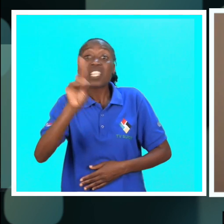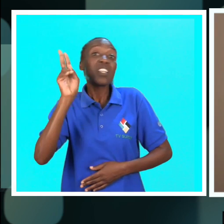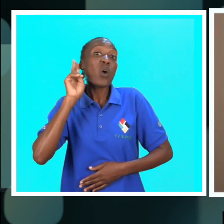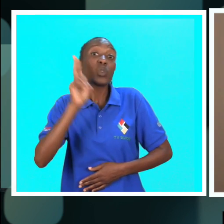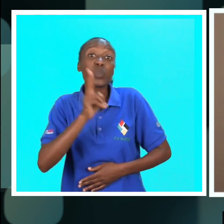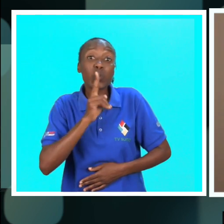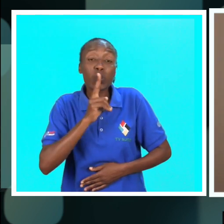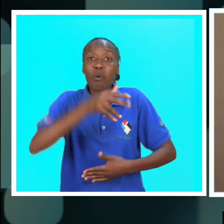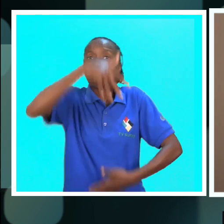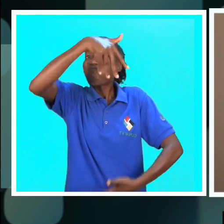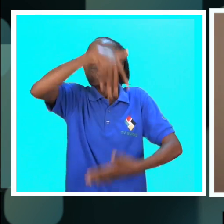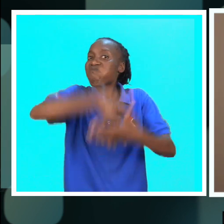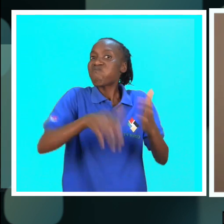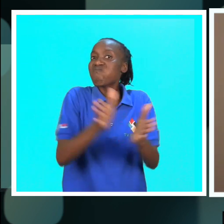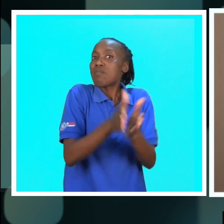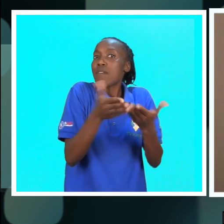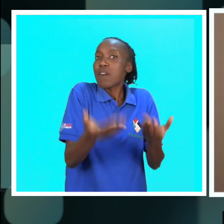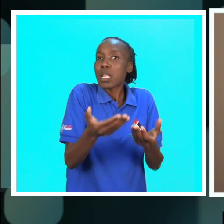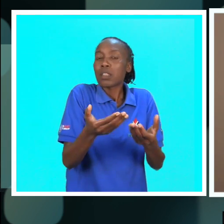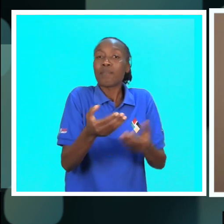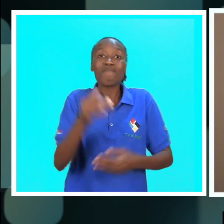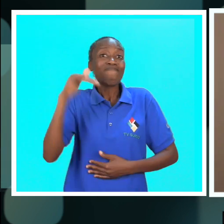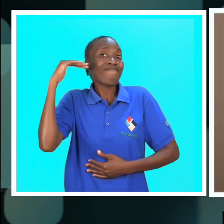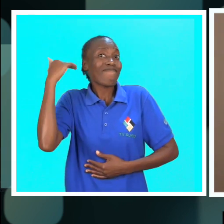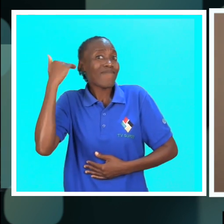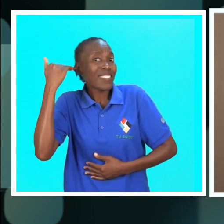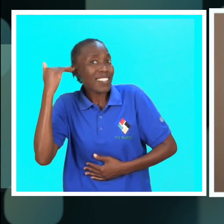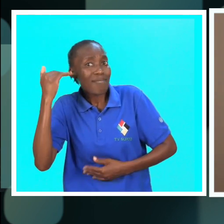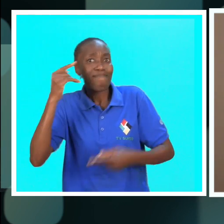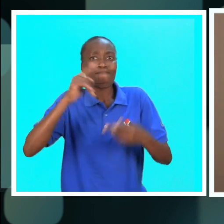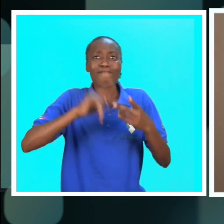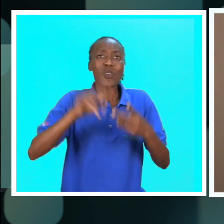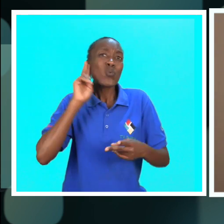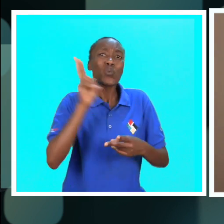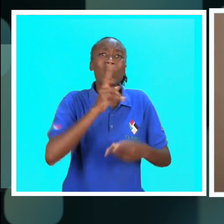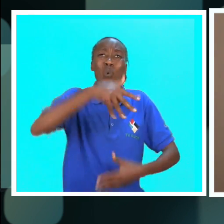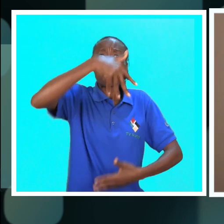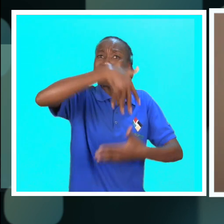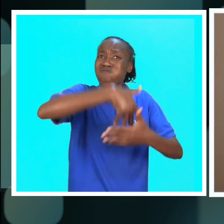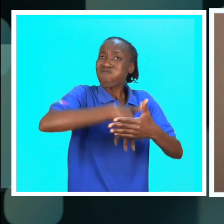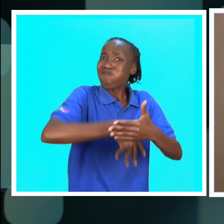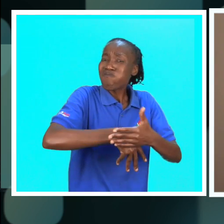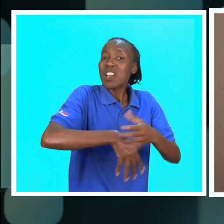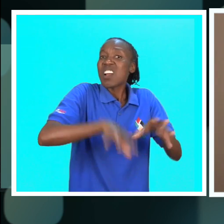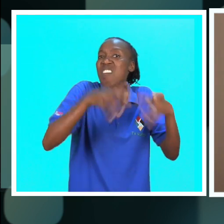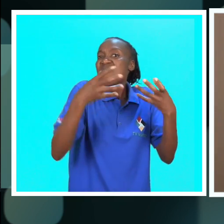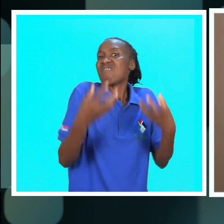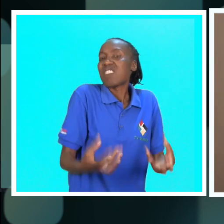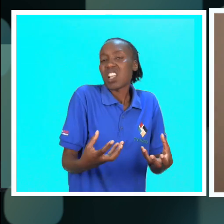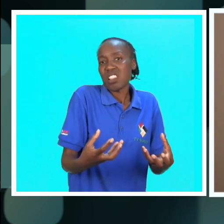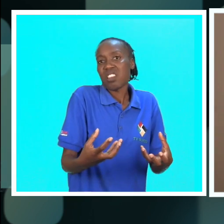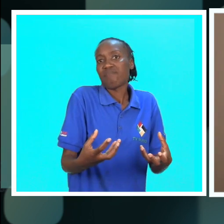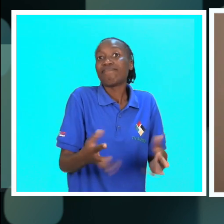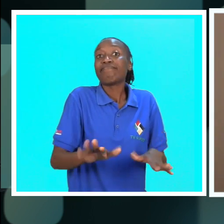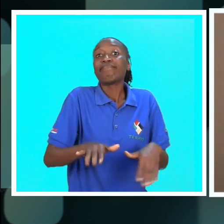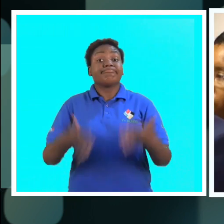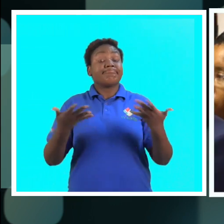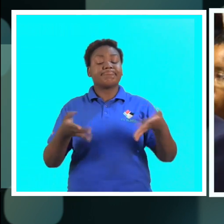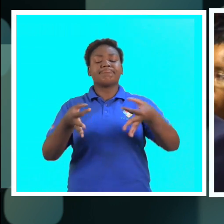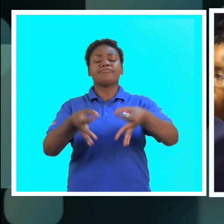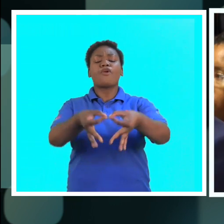dizem se é profunda, se é moderada, se é... Não se fala de pacúzios, não se